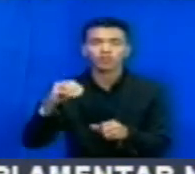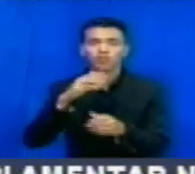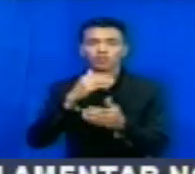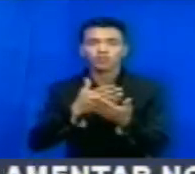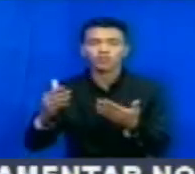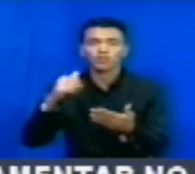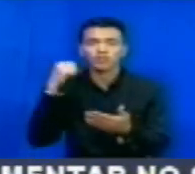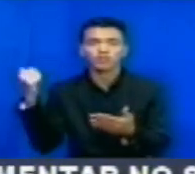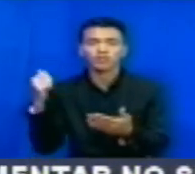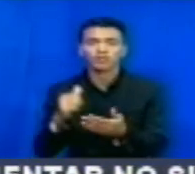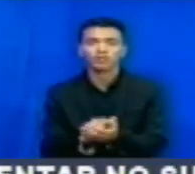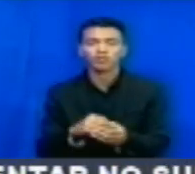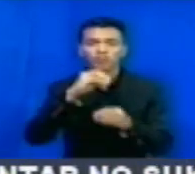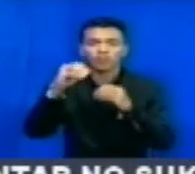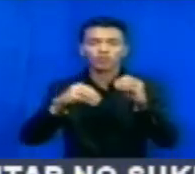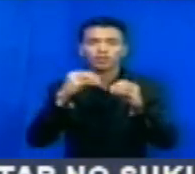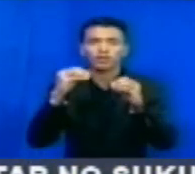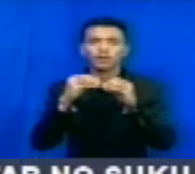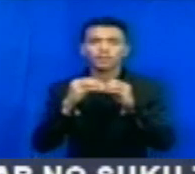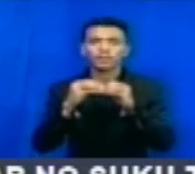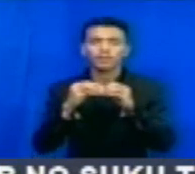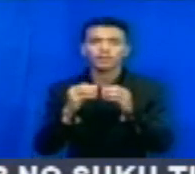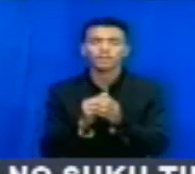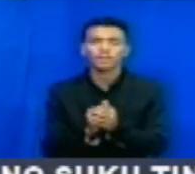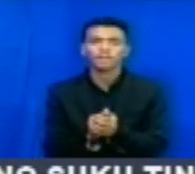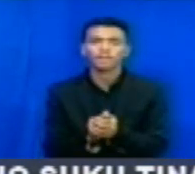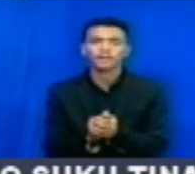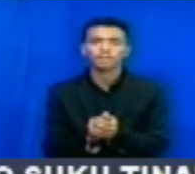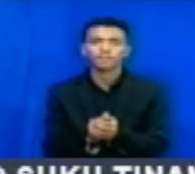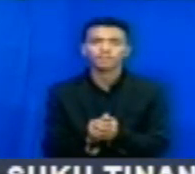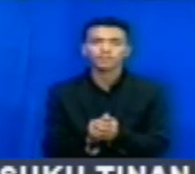seluk tan. Kona ba a composição